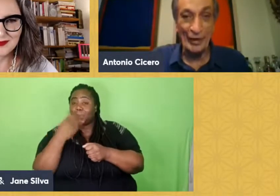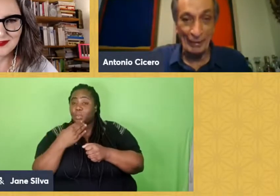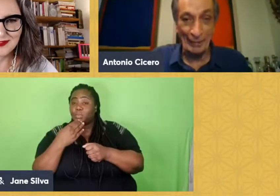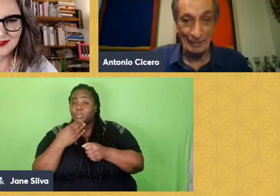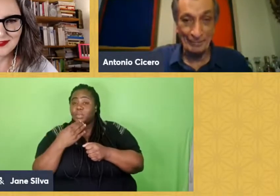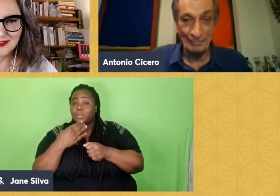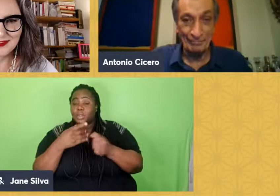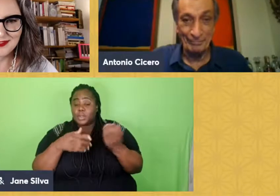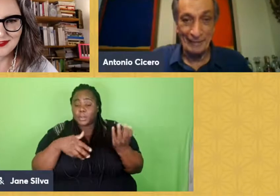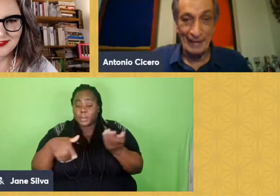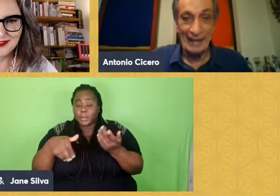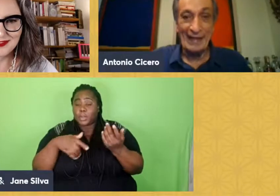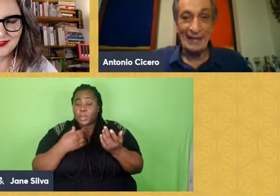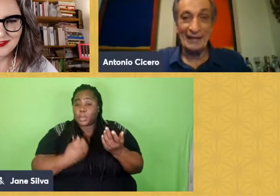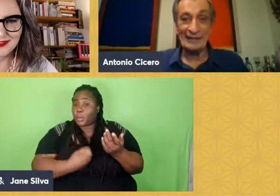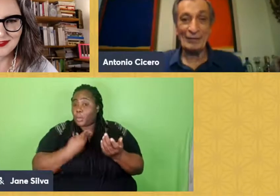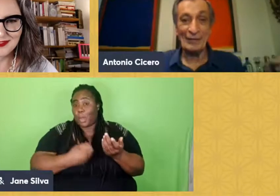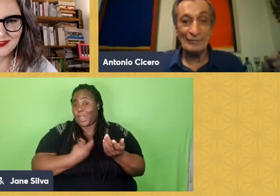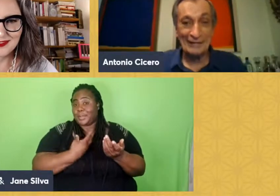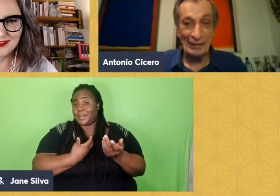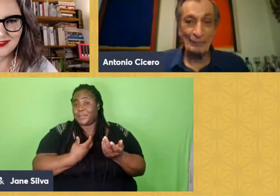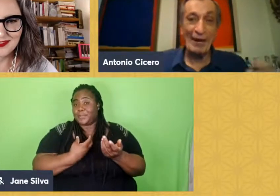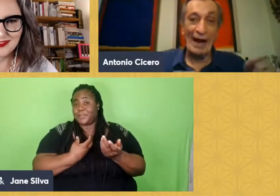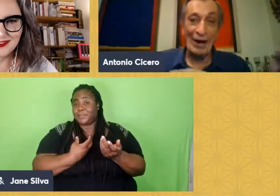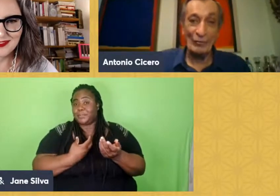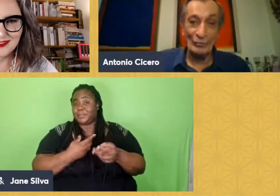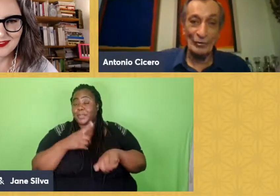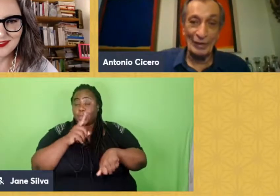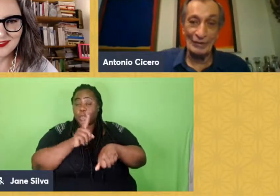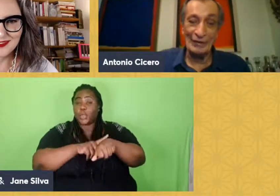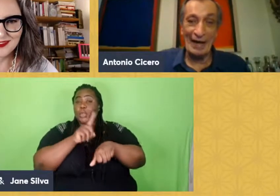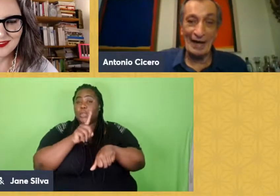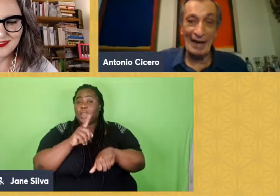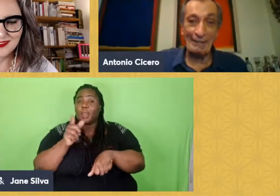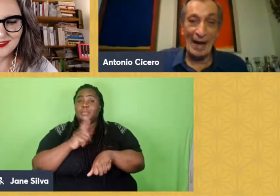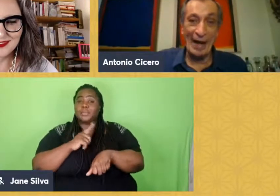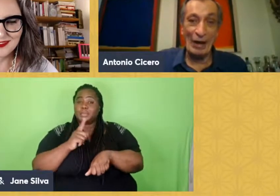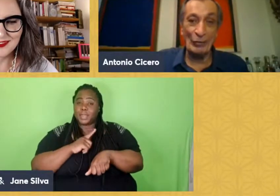seu poema. E, ao mesmo tempo,